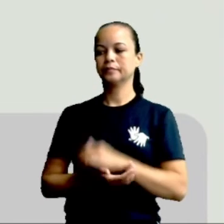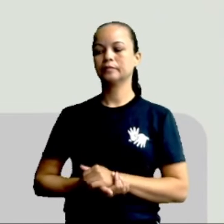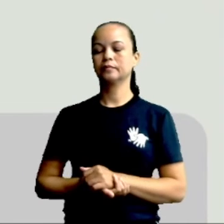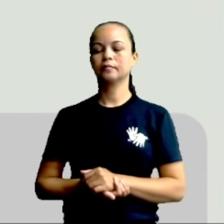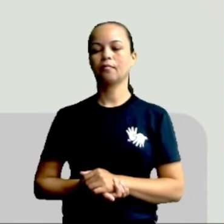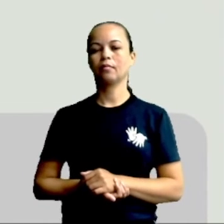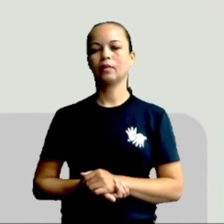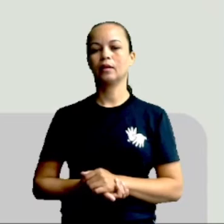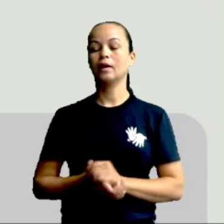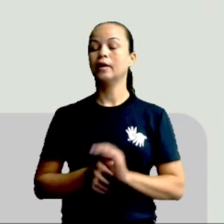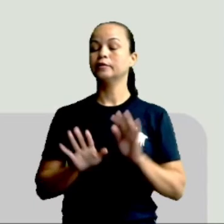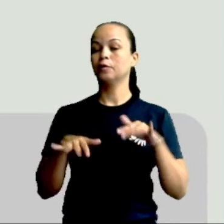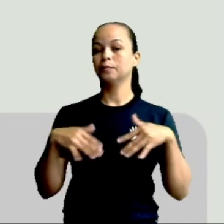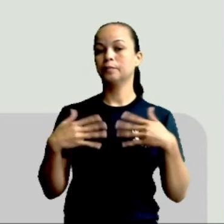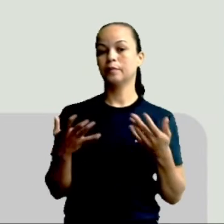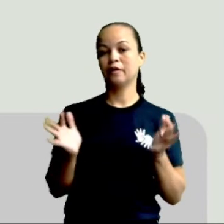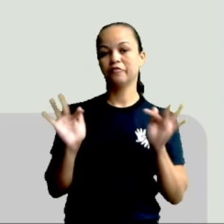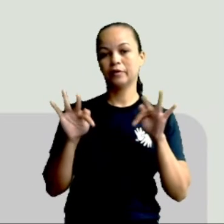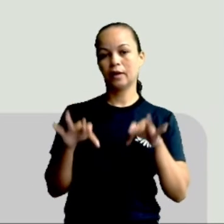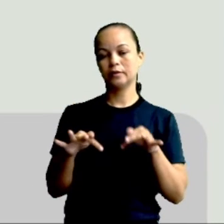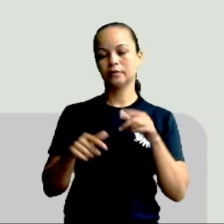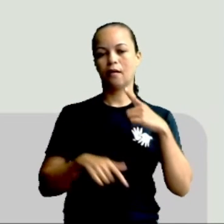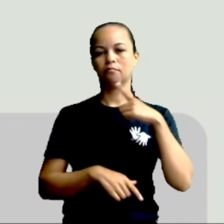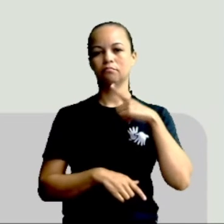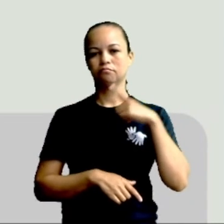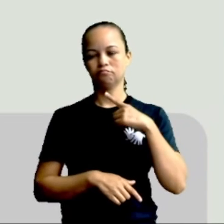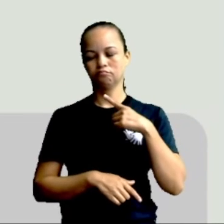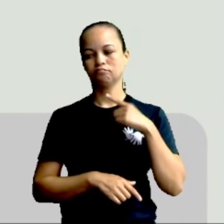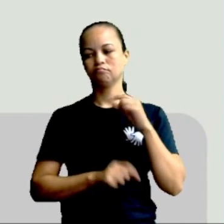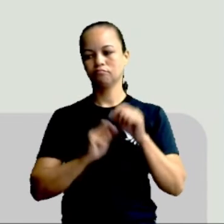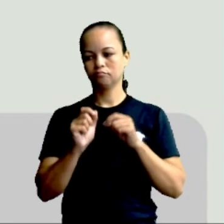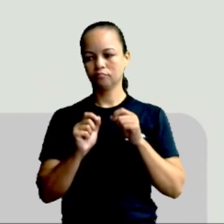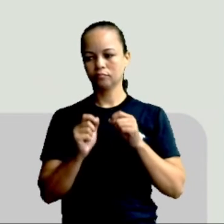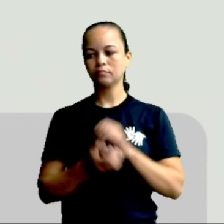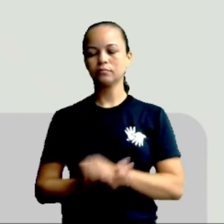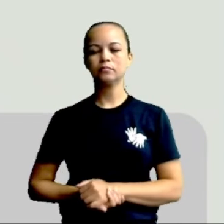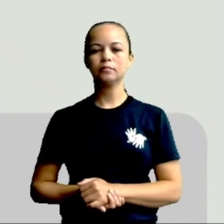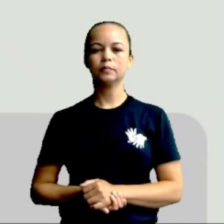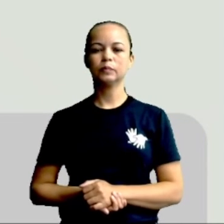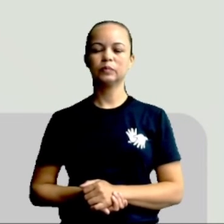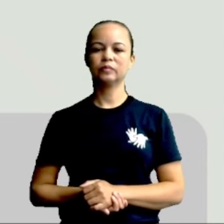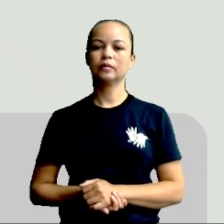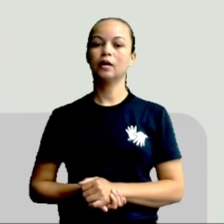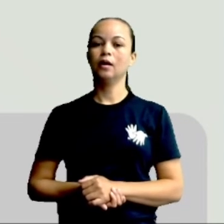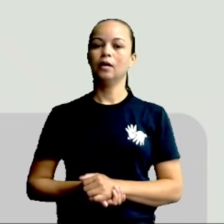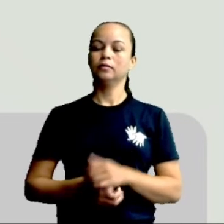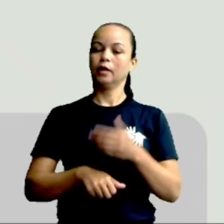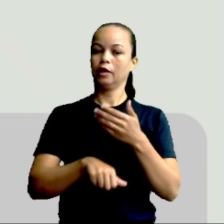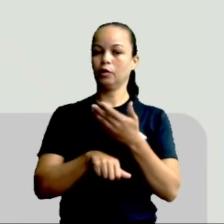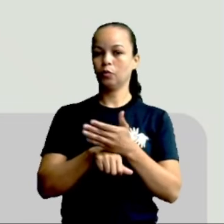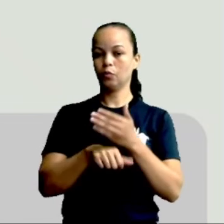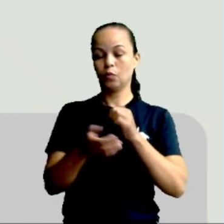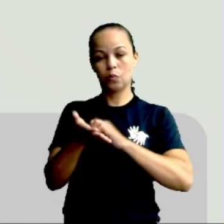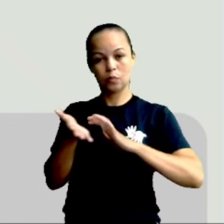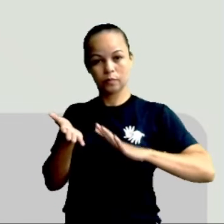Então, para a gente finalizar aqui, eu tenho um exercício,